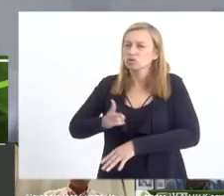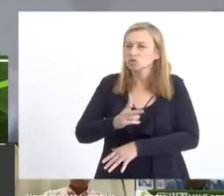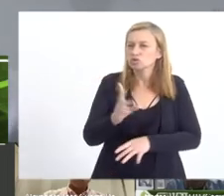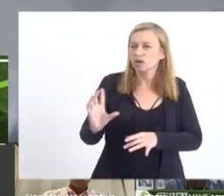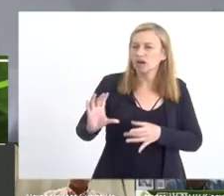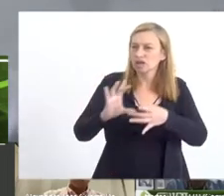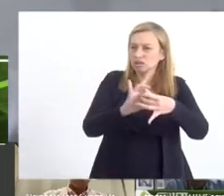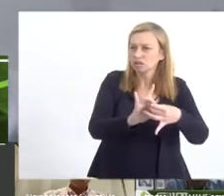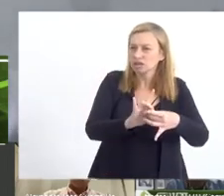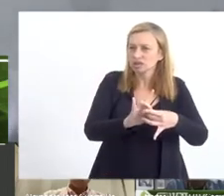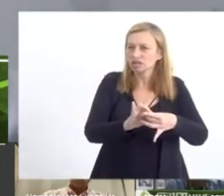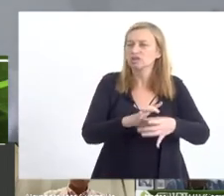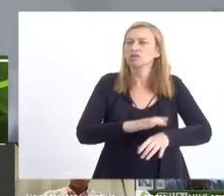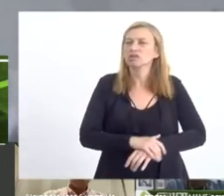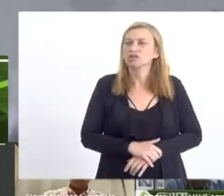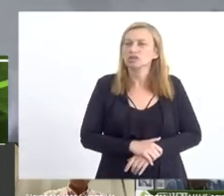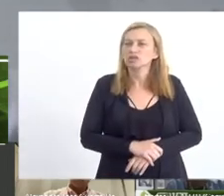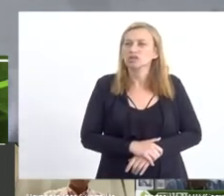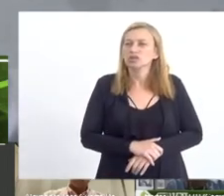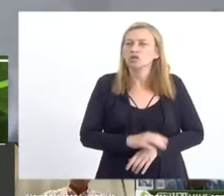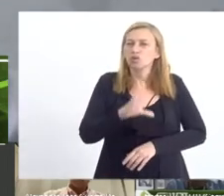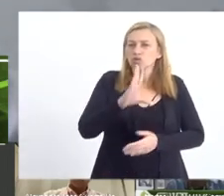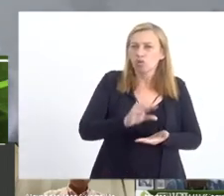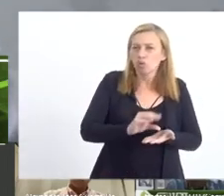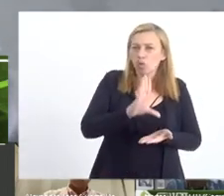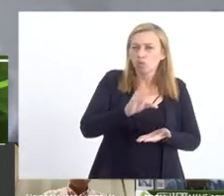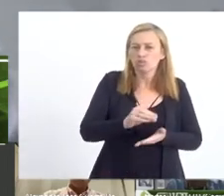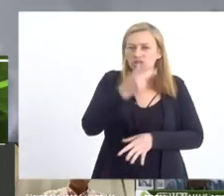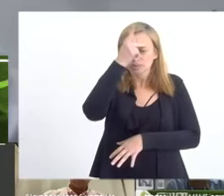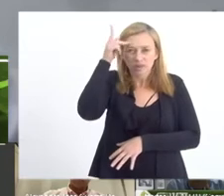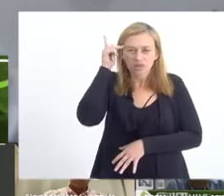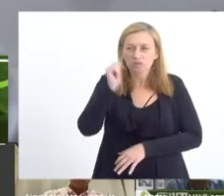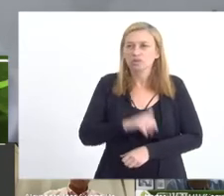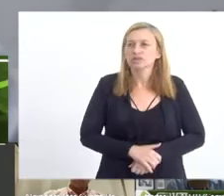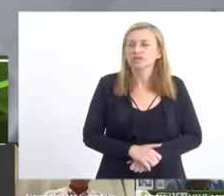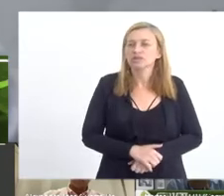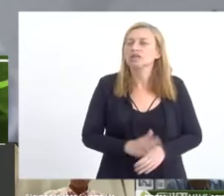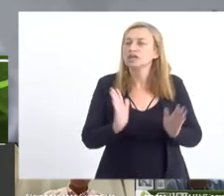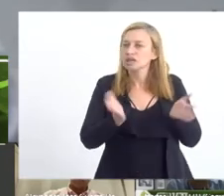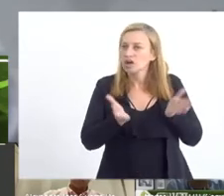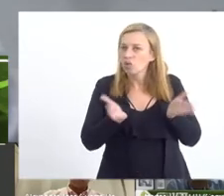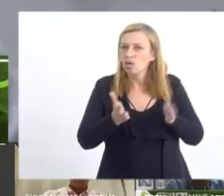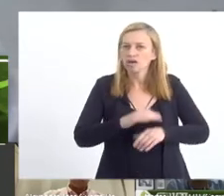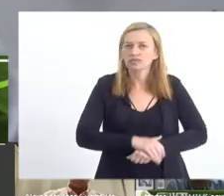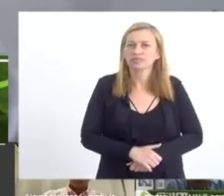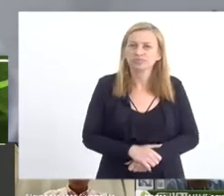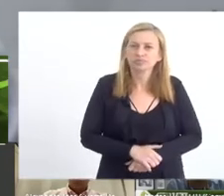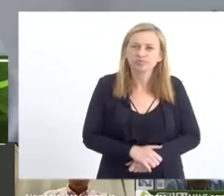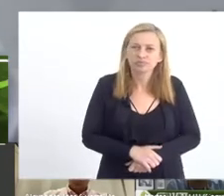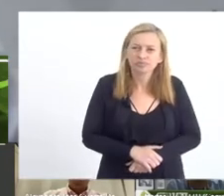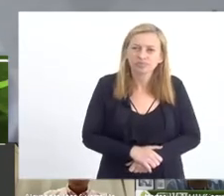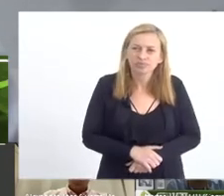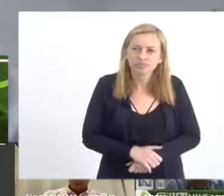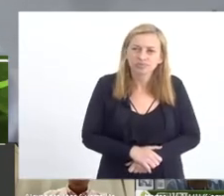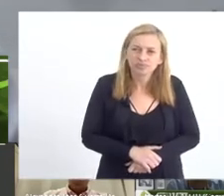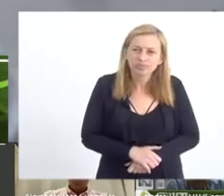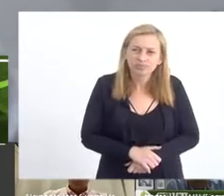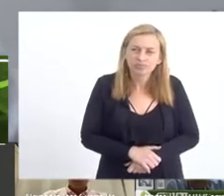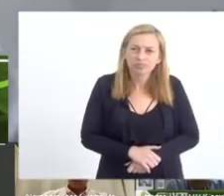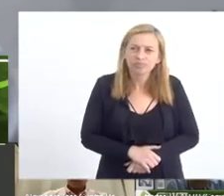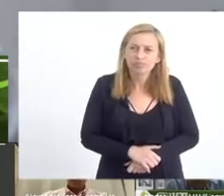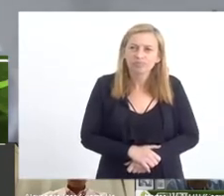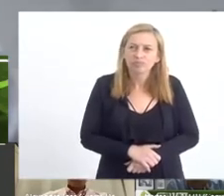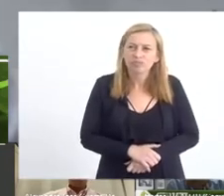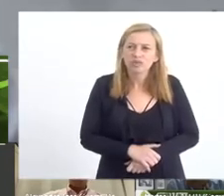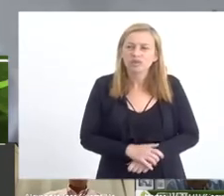conexões, mesmo com pouco volume de passageiros. E agora, a gente está vendo a volta